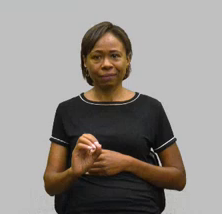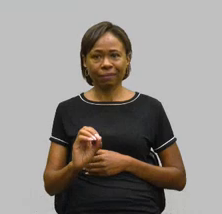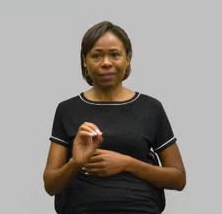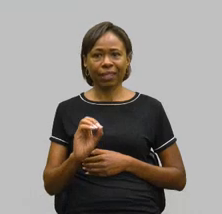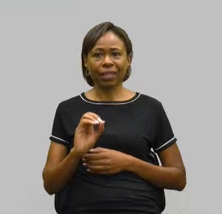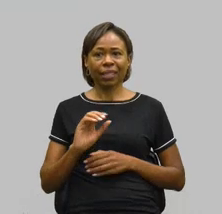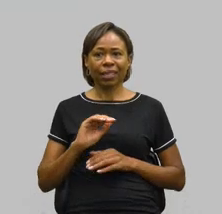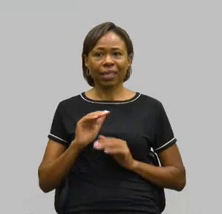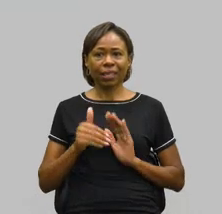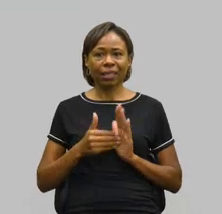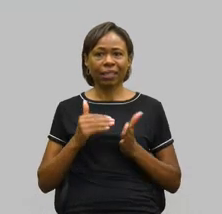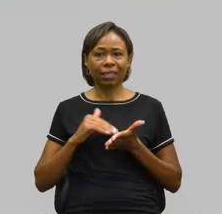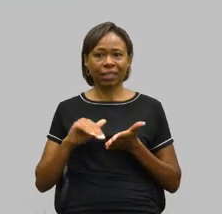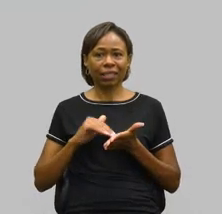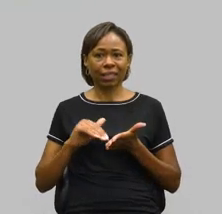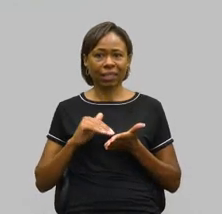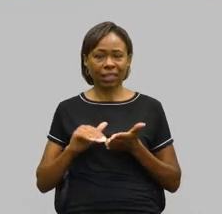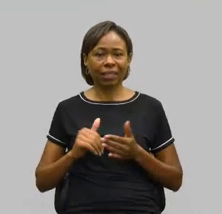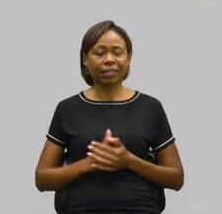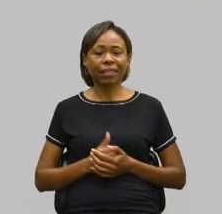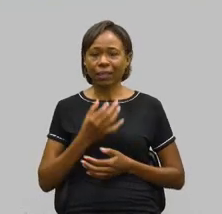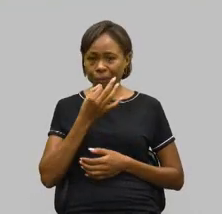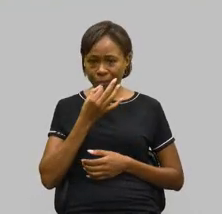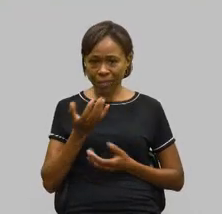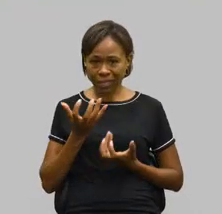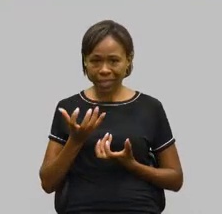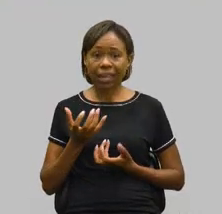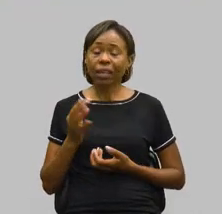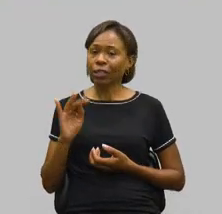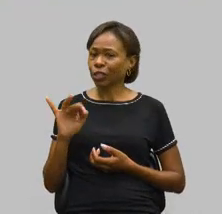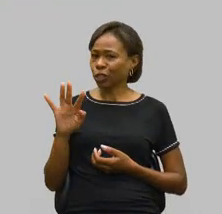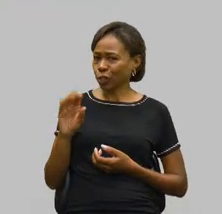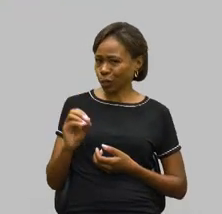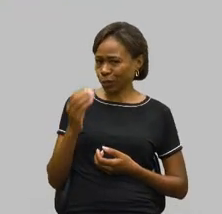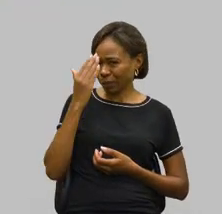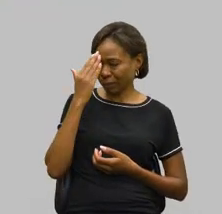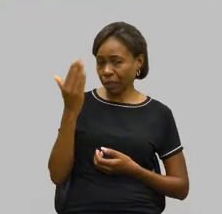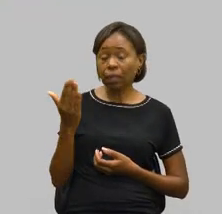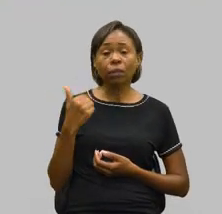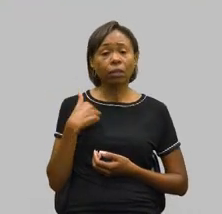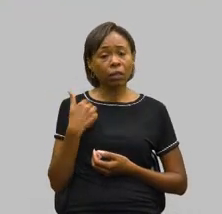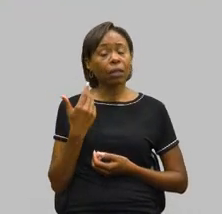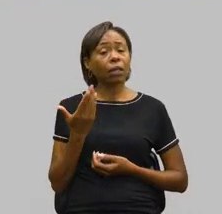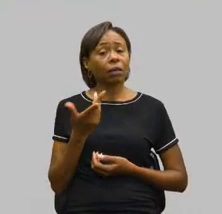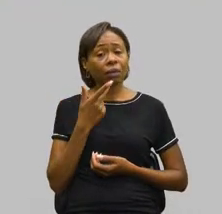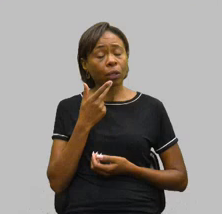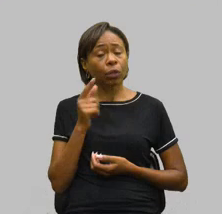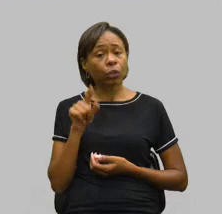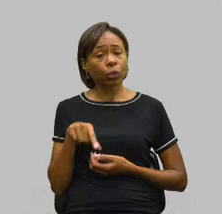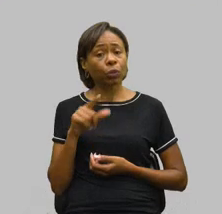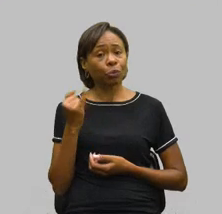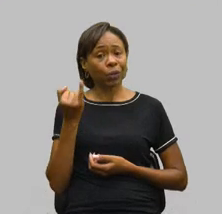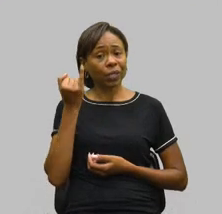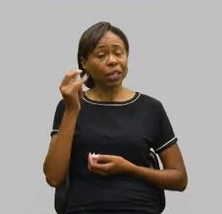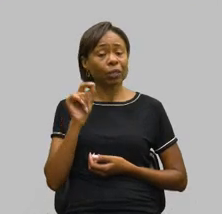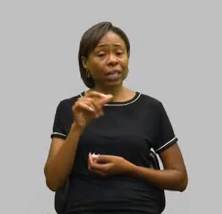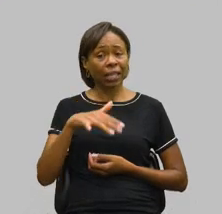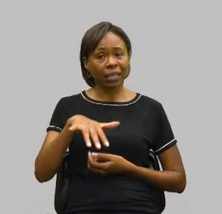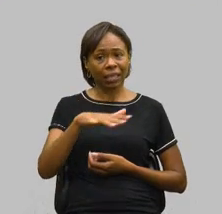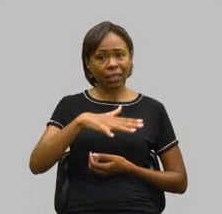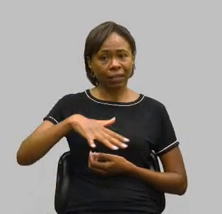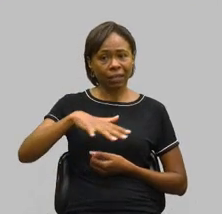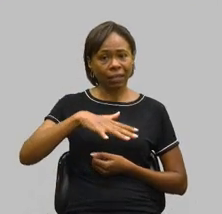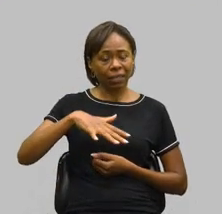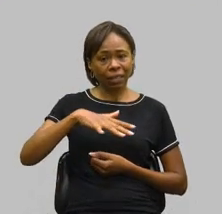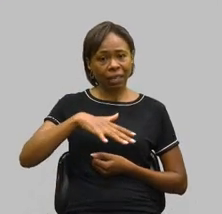gostaria de fazer uma ponderação Obrigado Deputado Tito Torres eh também é importante a gente dizer relacionado à questão de que